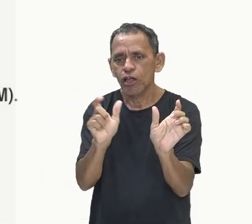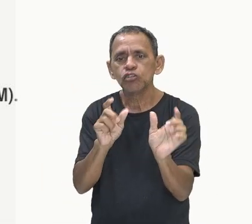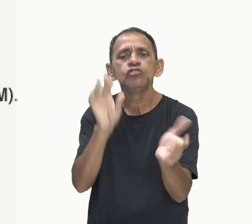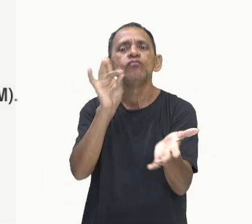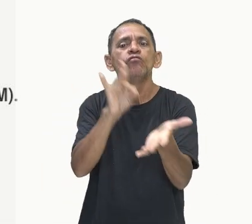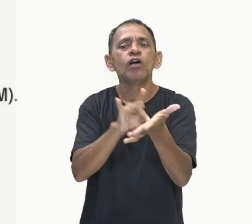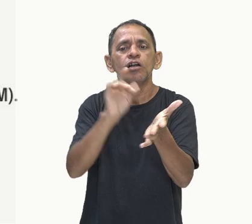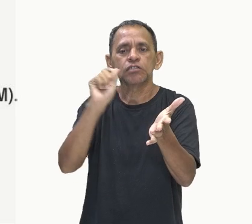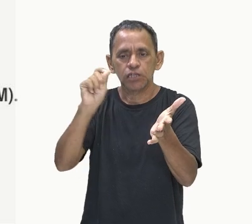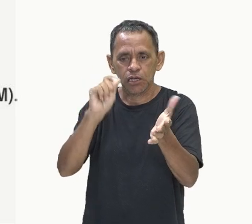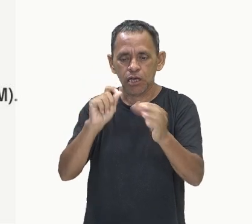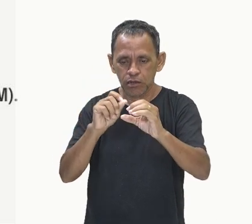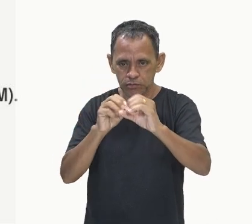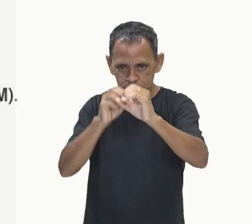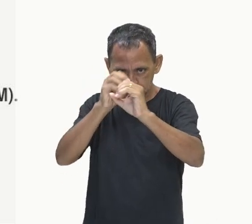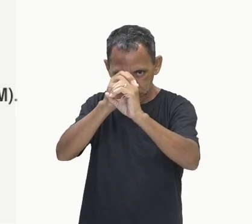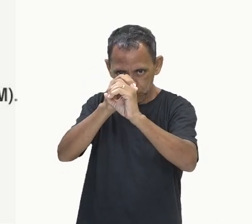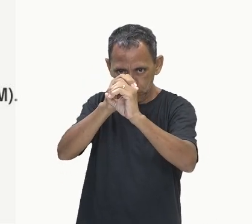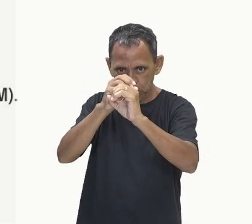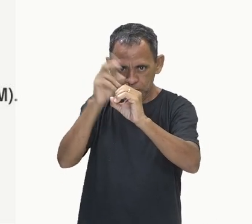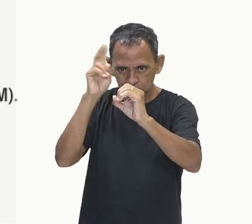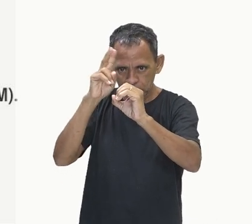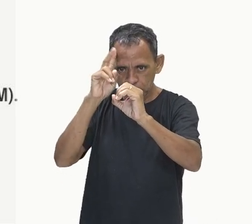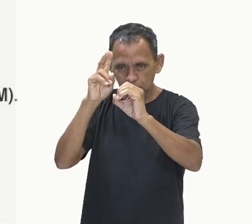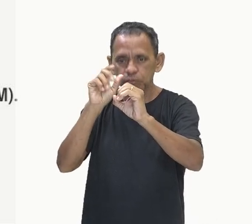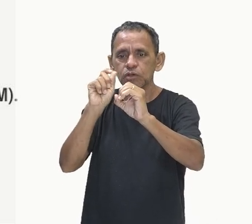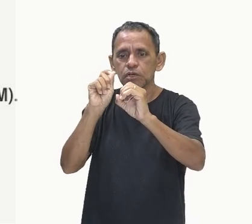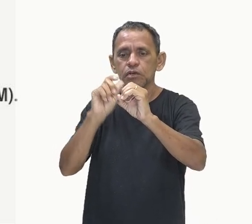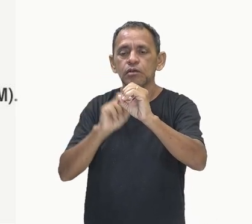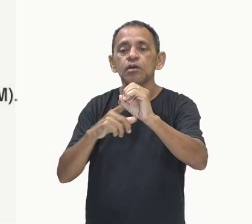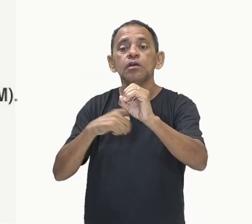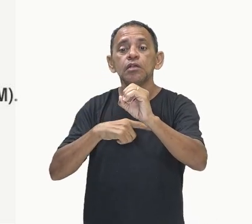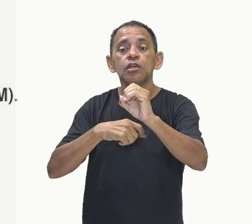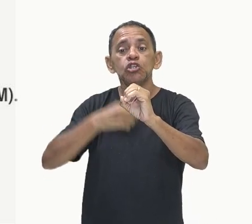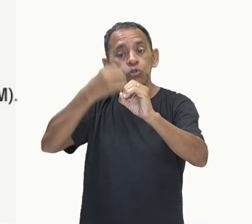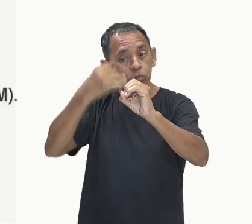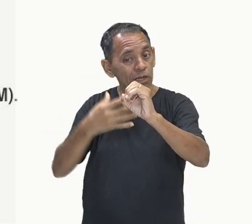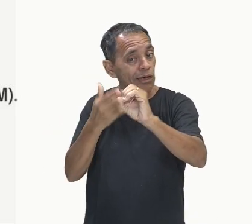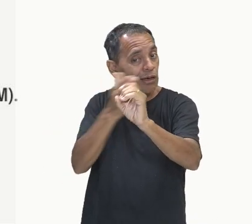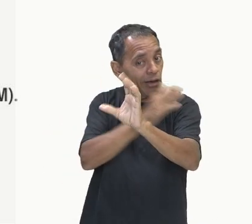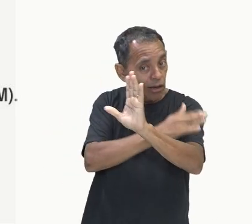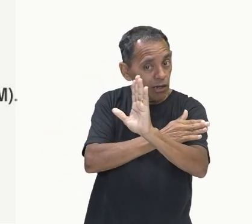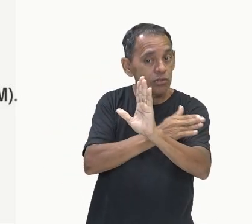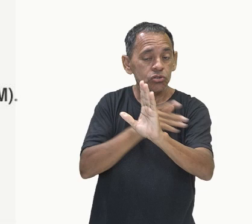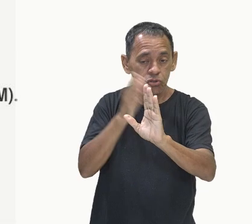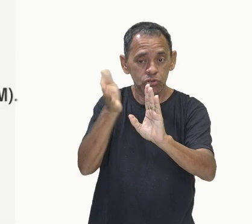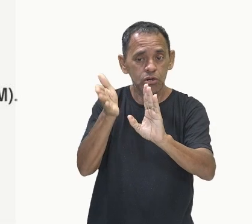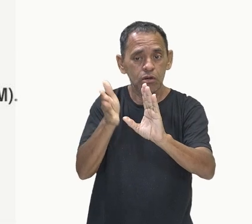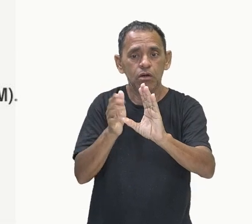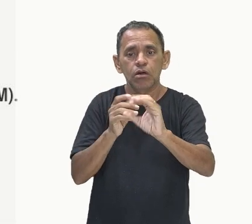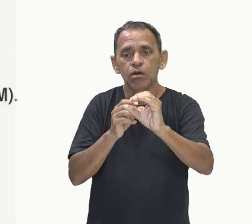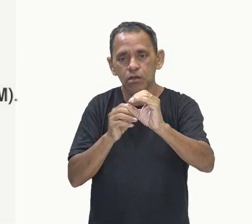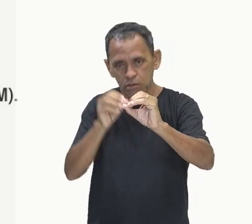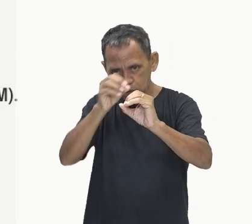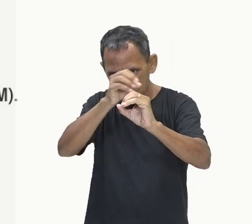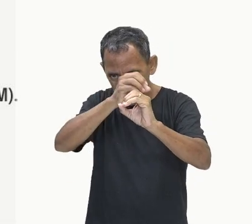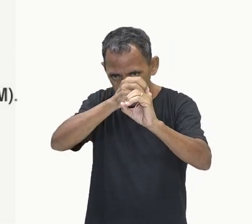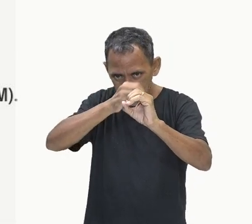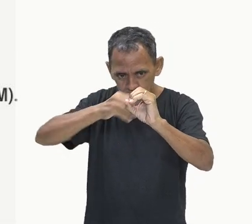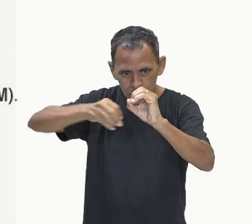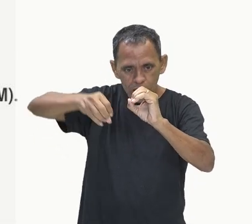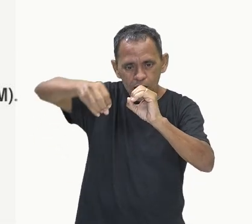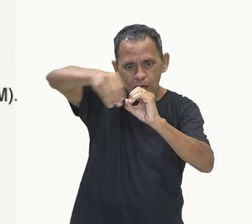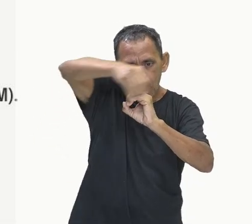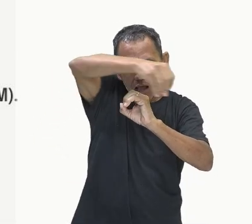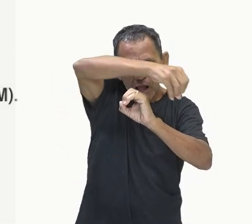há o quê? Lembre-se, gente, que eu expliquei anteriormente. No periélio, a velocidade